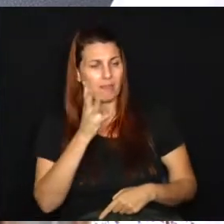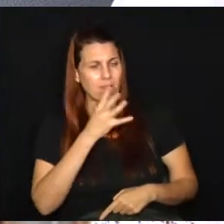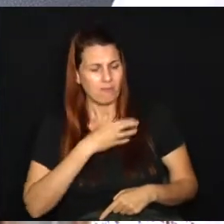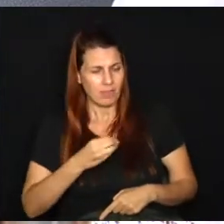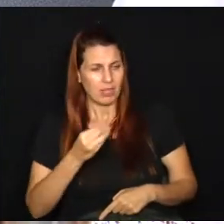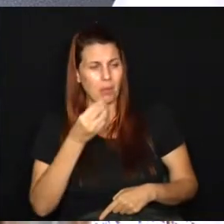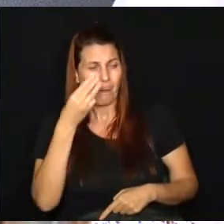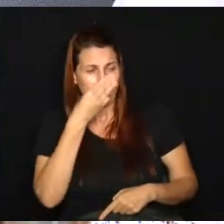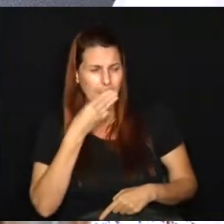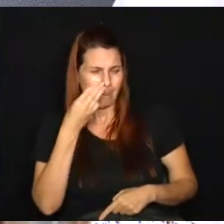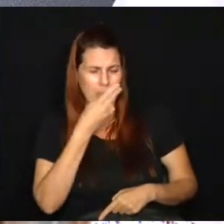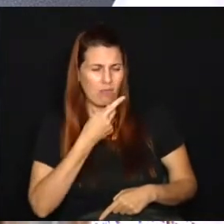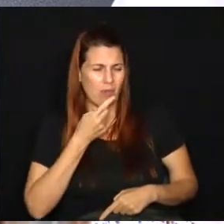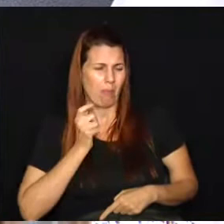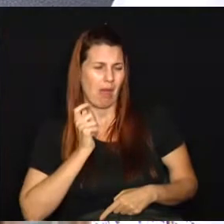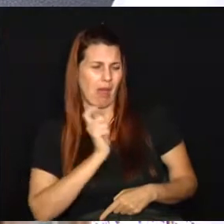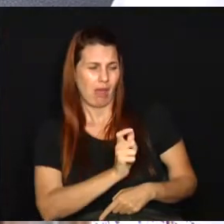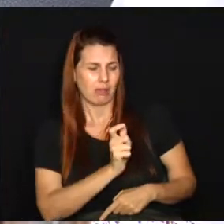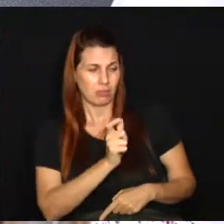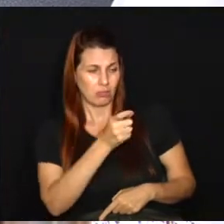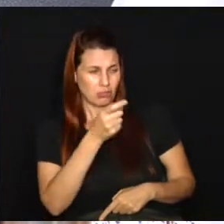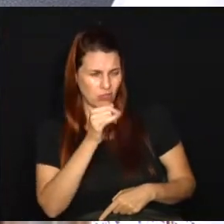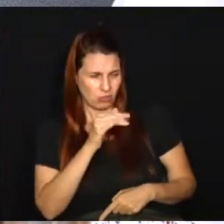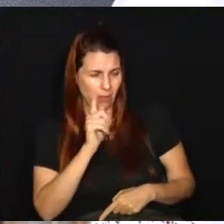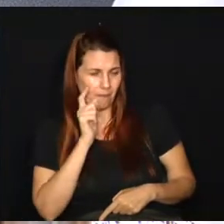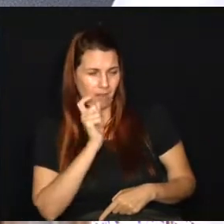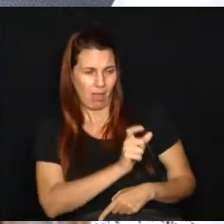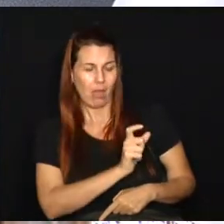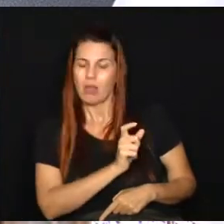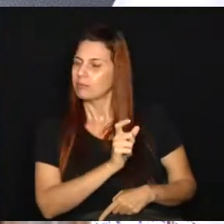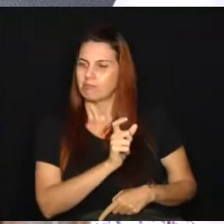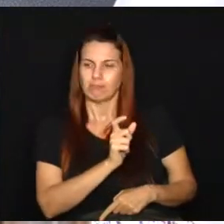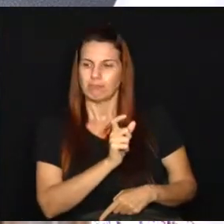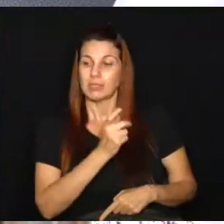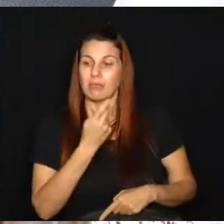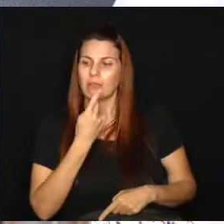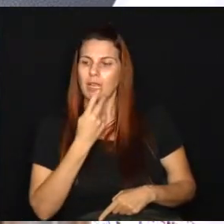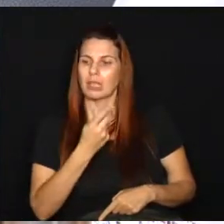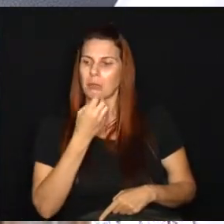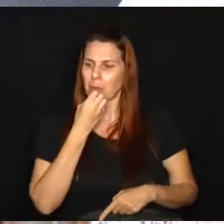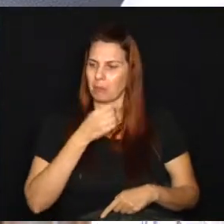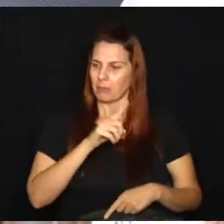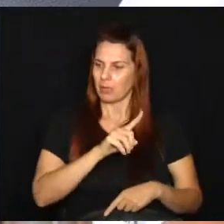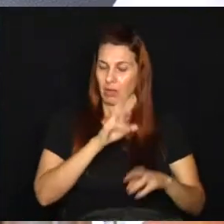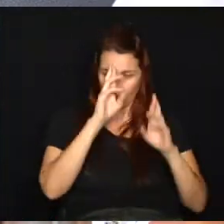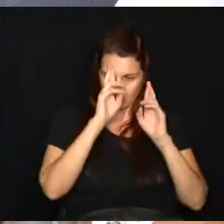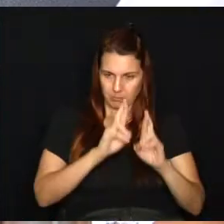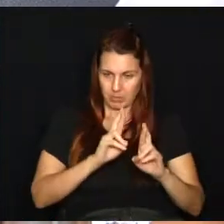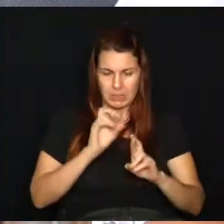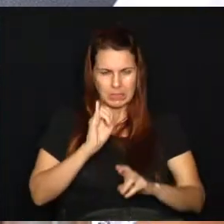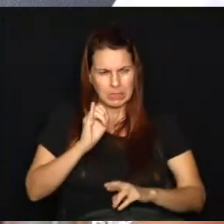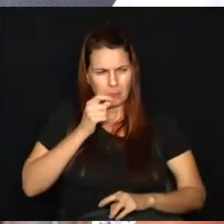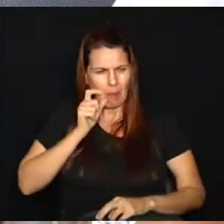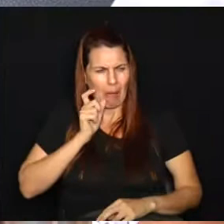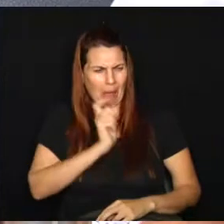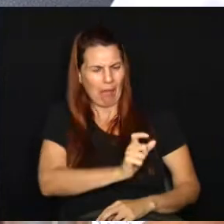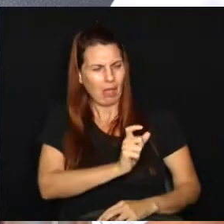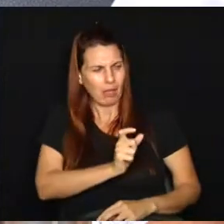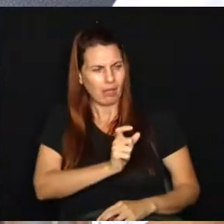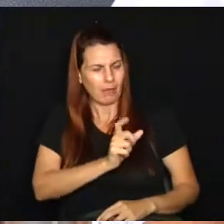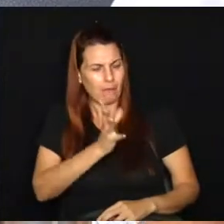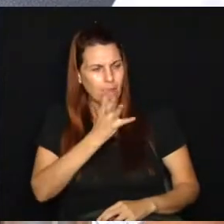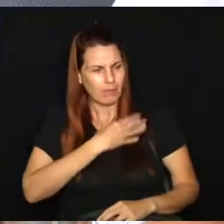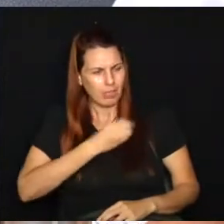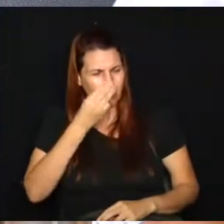xingamento. Se falar como benefício, eu vou adorar e vou respeitar. Mas se falar como xingamento, filho da puta,